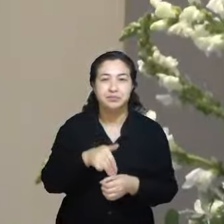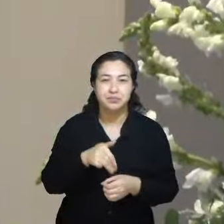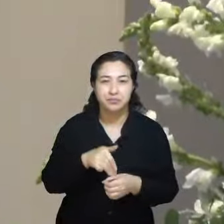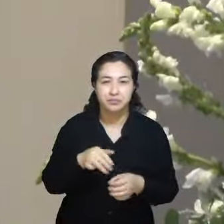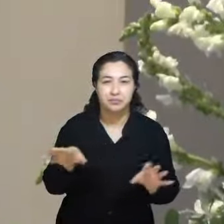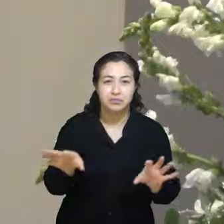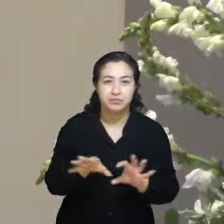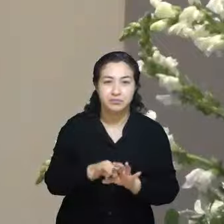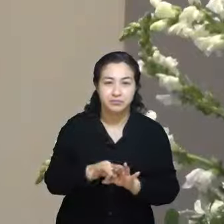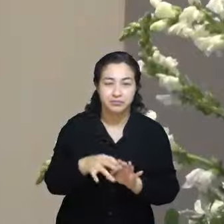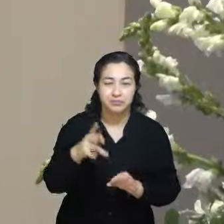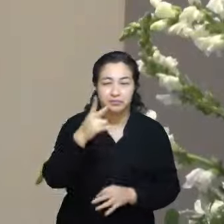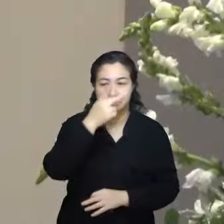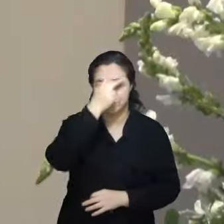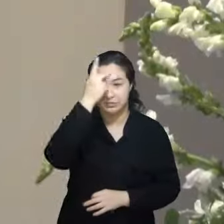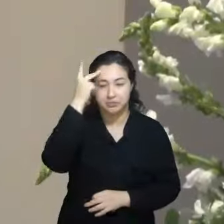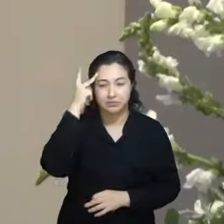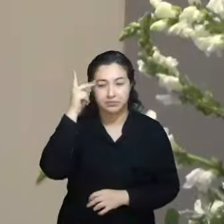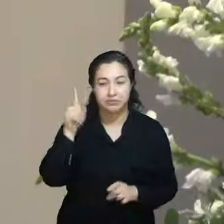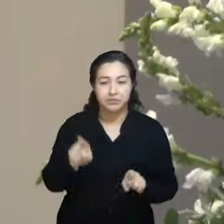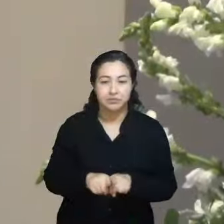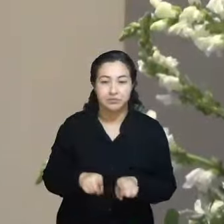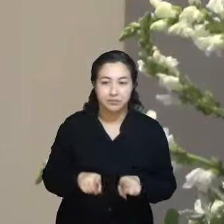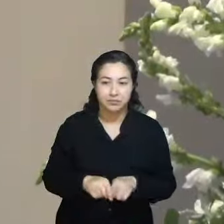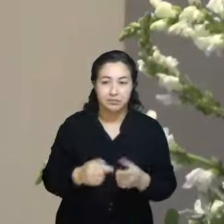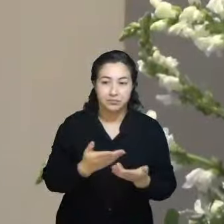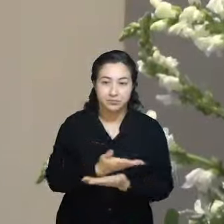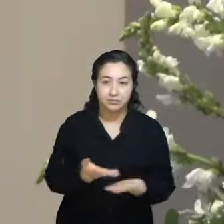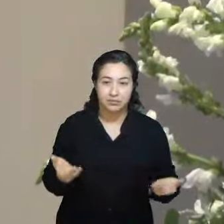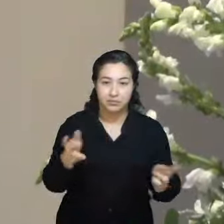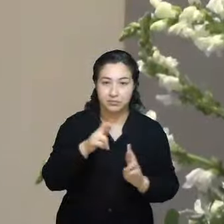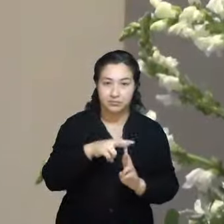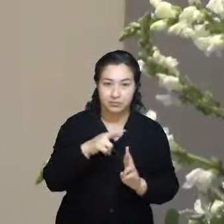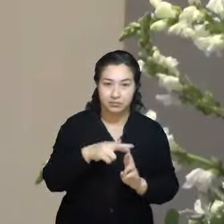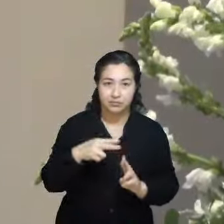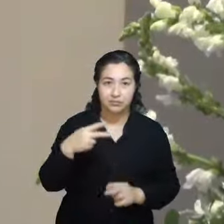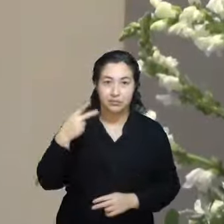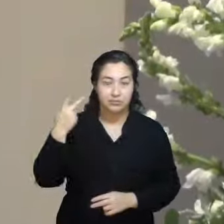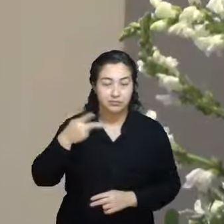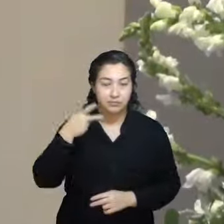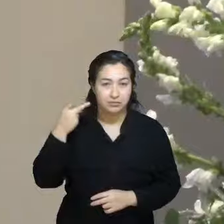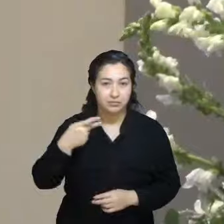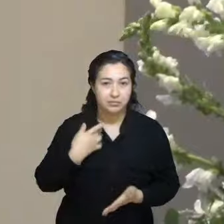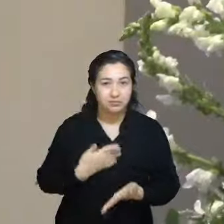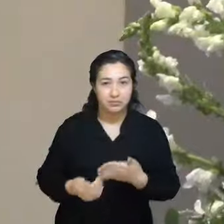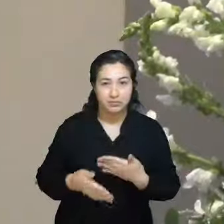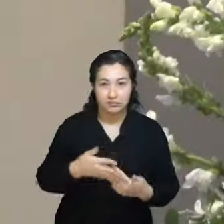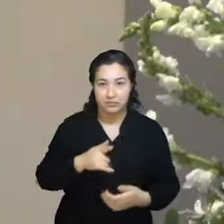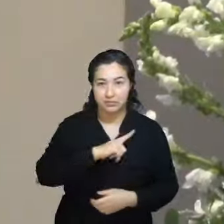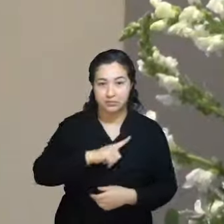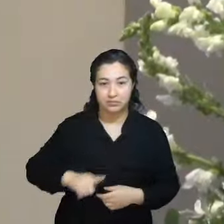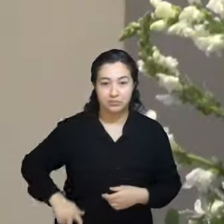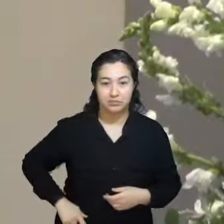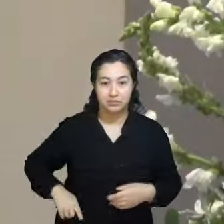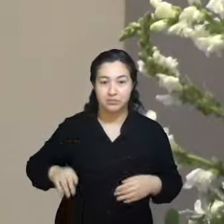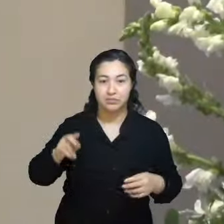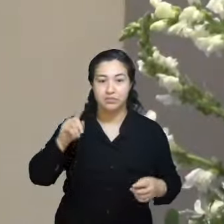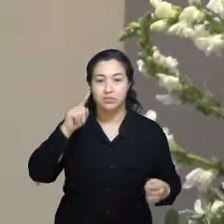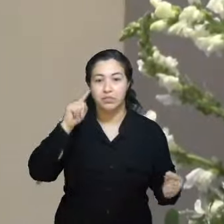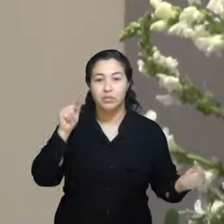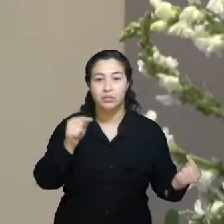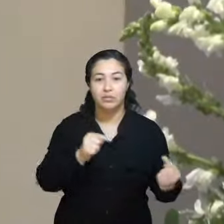pessoas em especial os seus representantes políticos de qualquer nível de governo no objetivo comum de